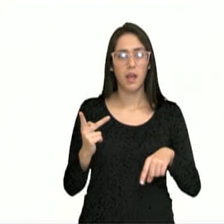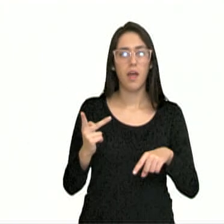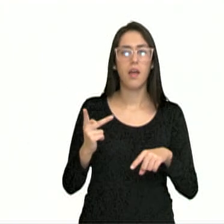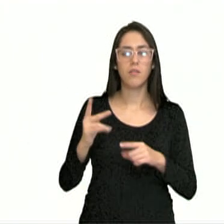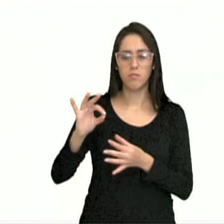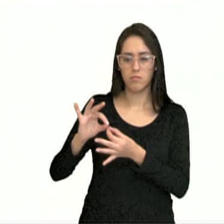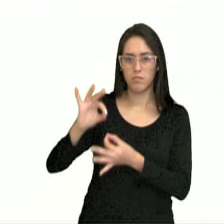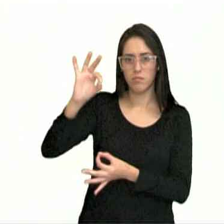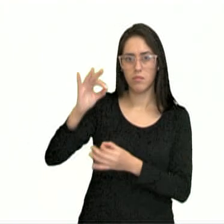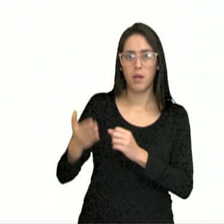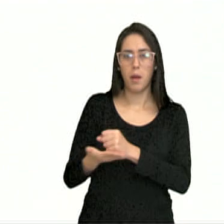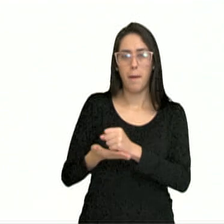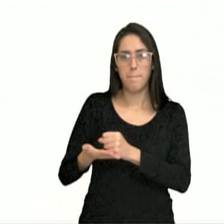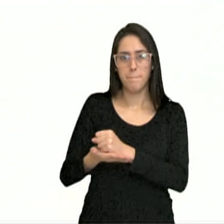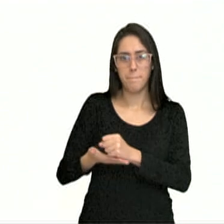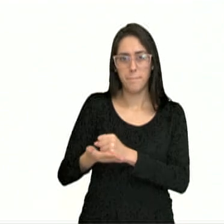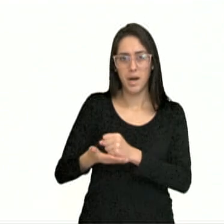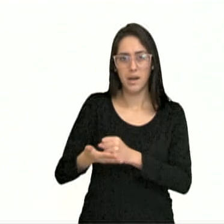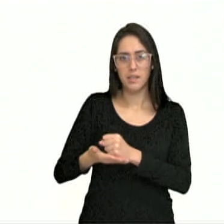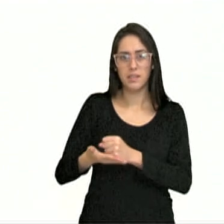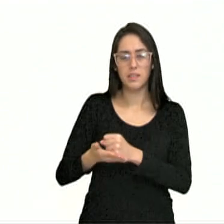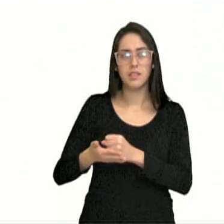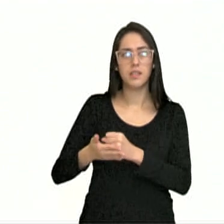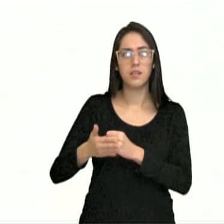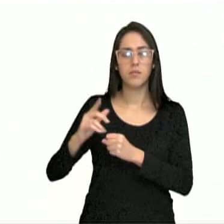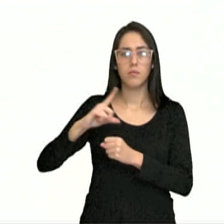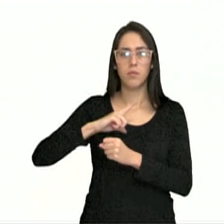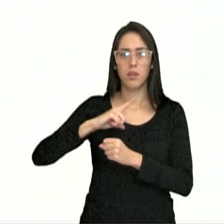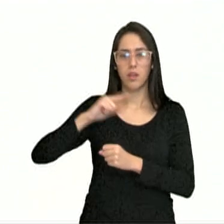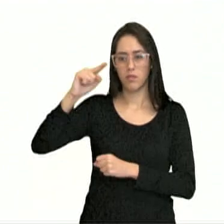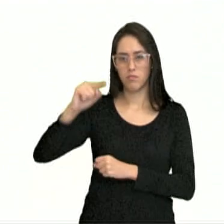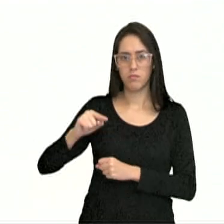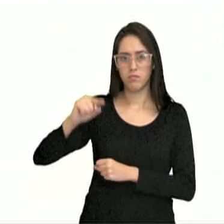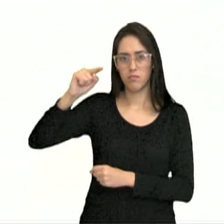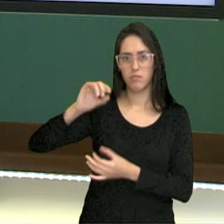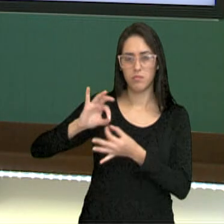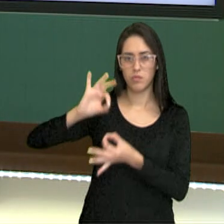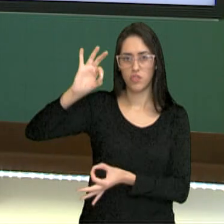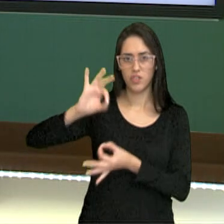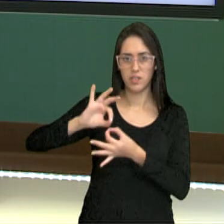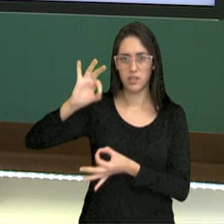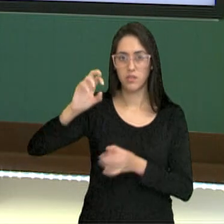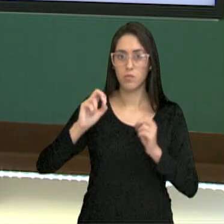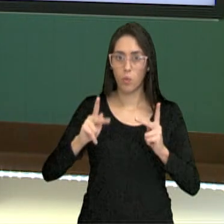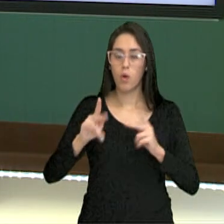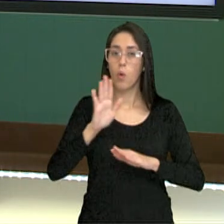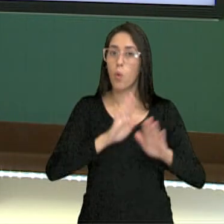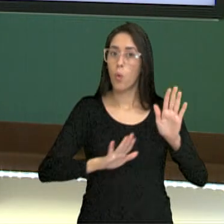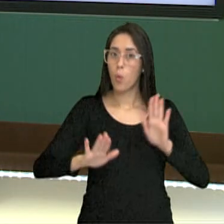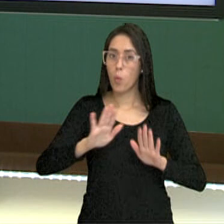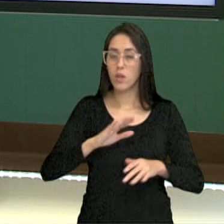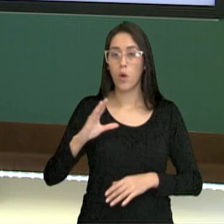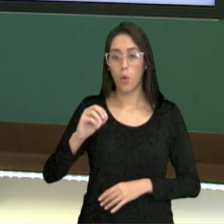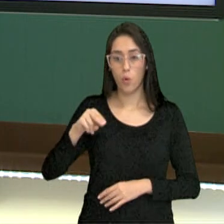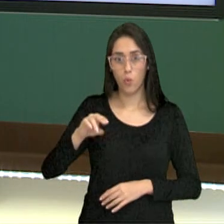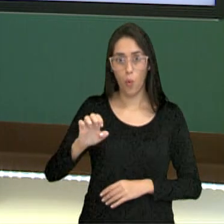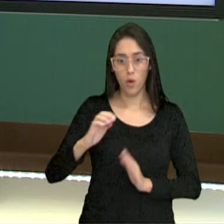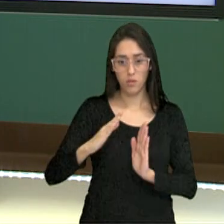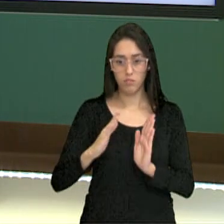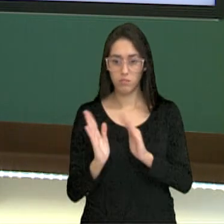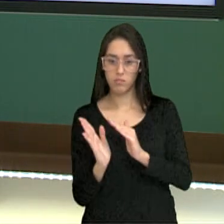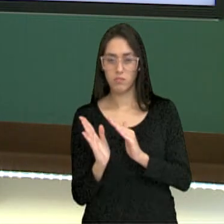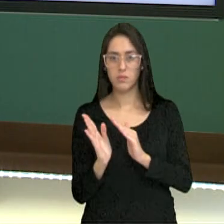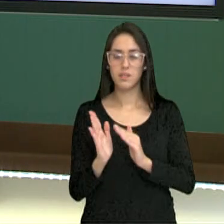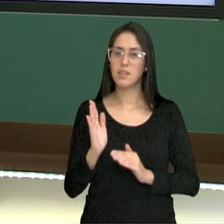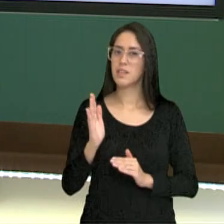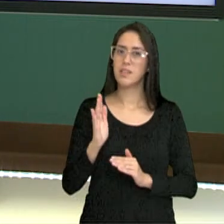entre a base e exatamente o nosso vértice. Tomar cuidado que no cone inclinado ele não vai